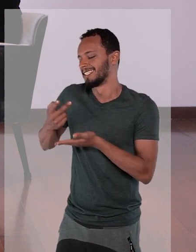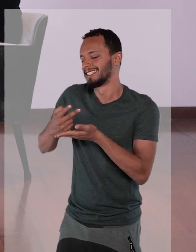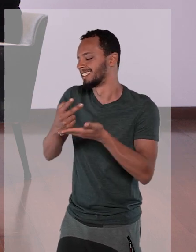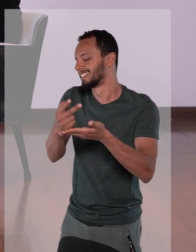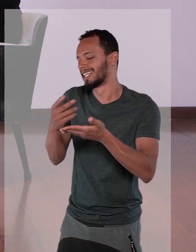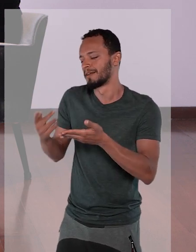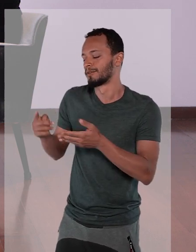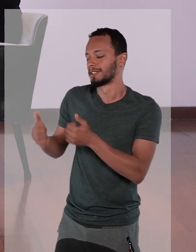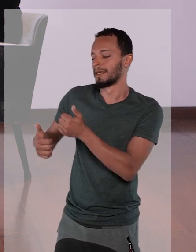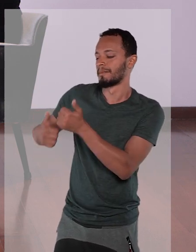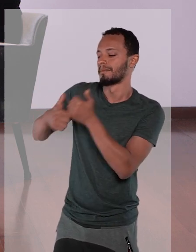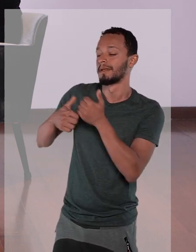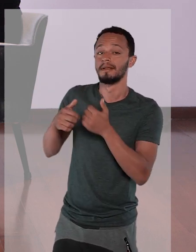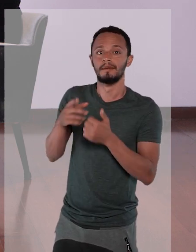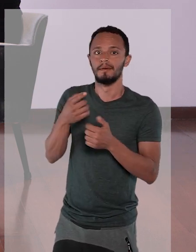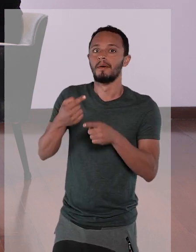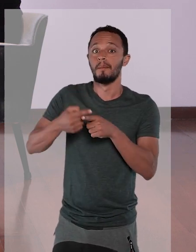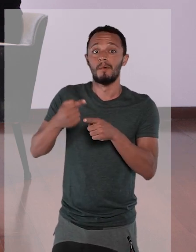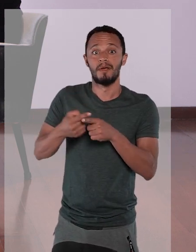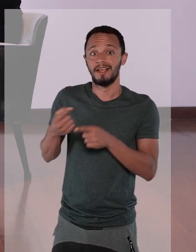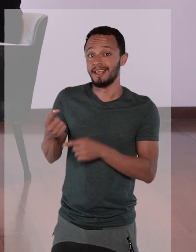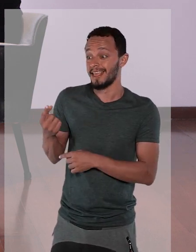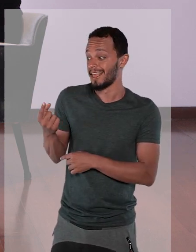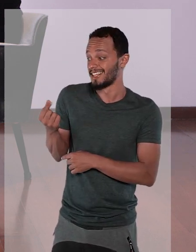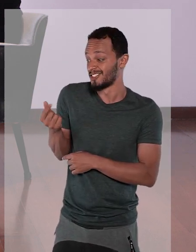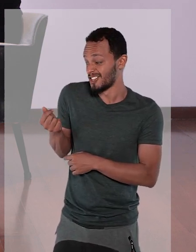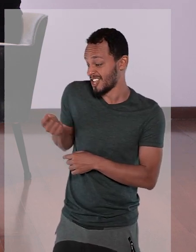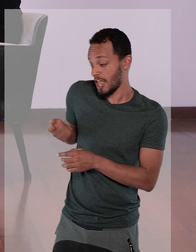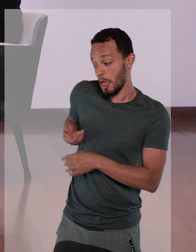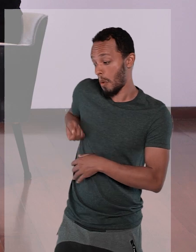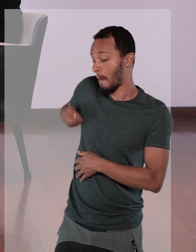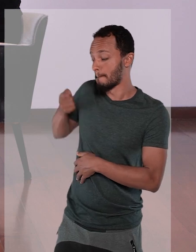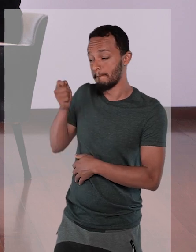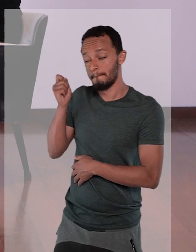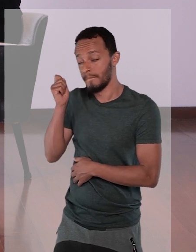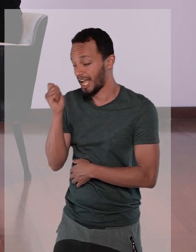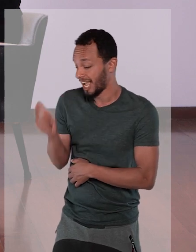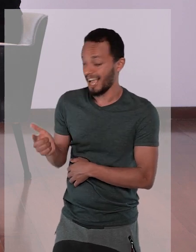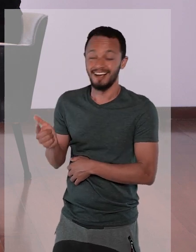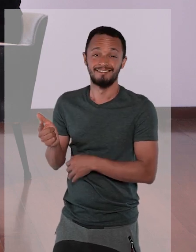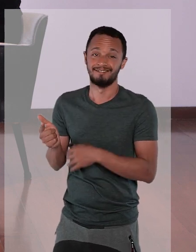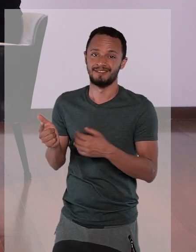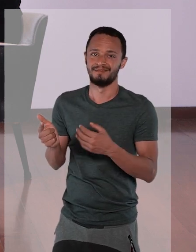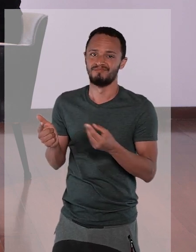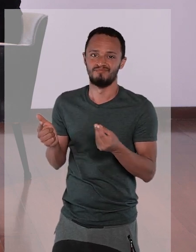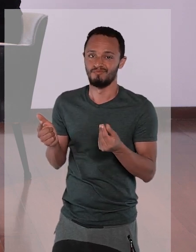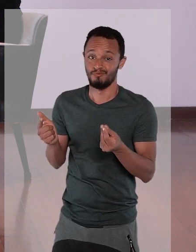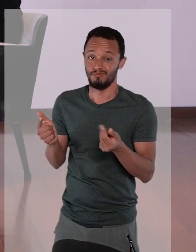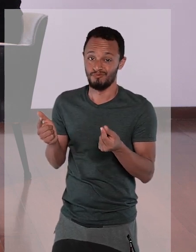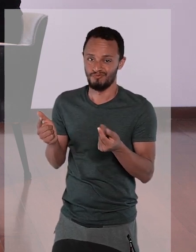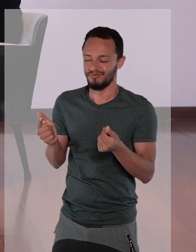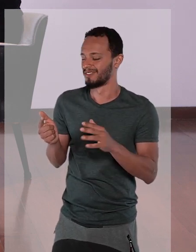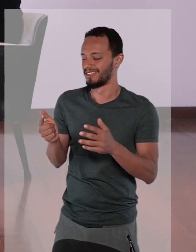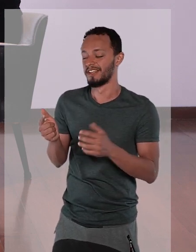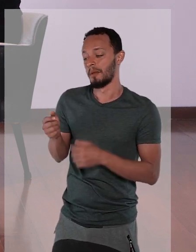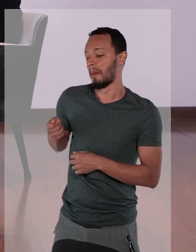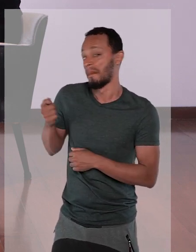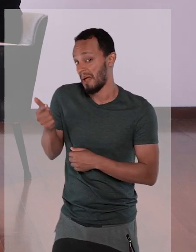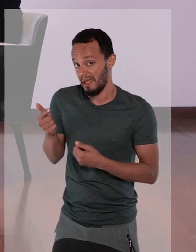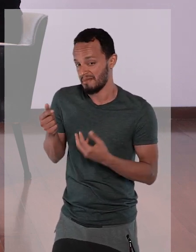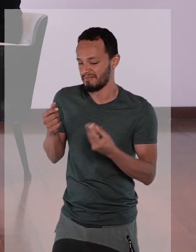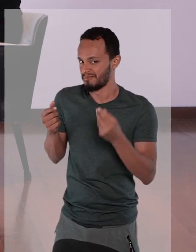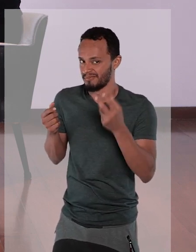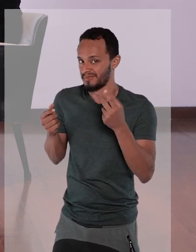ganhou muito dinheiro com esse programa. O salário que eu pagava para ele era um negócio que não dá para... Vocês não imaginam a loucura que